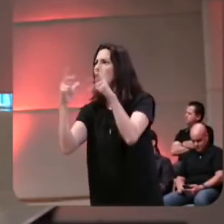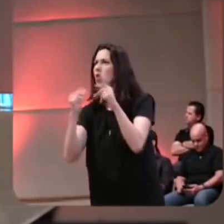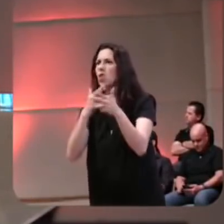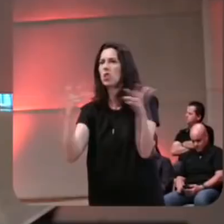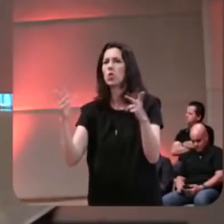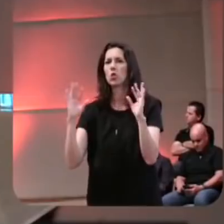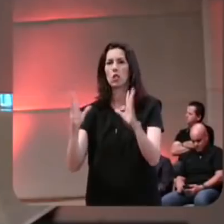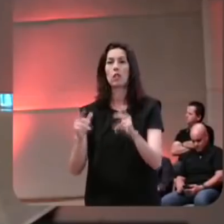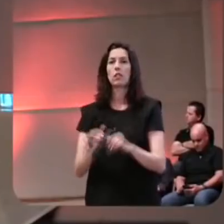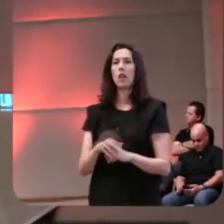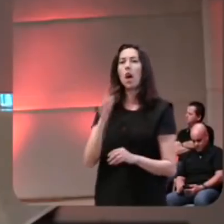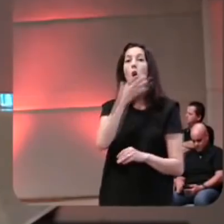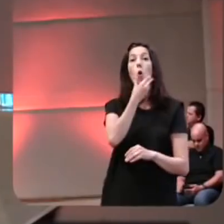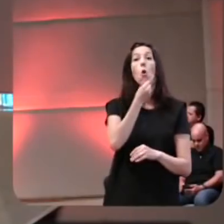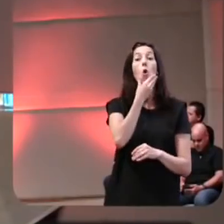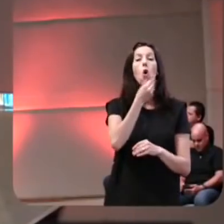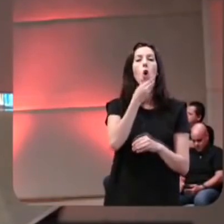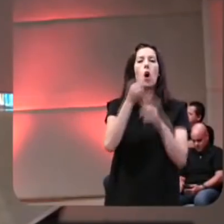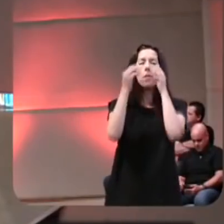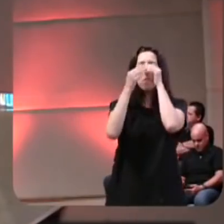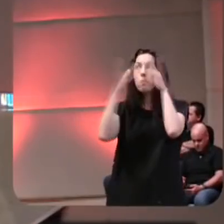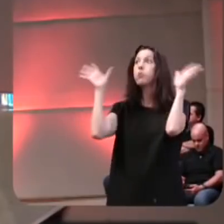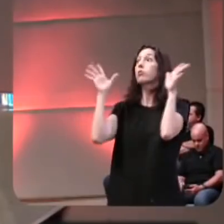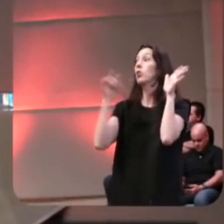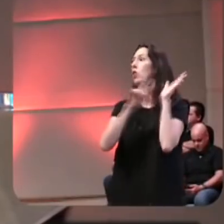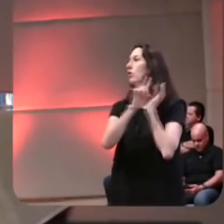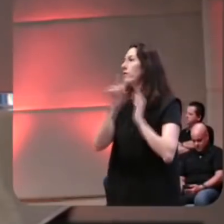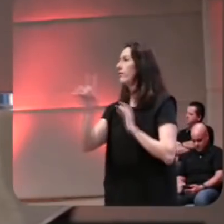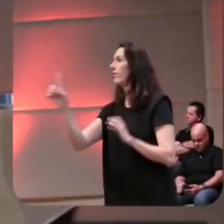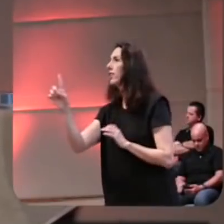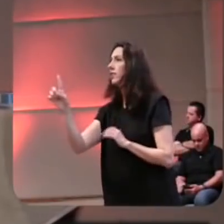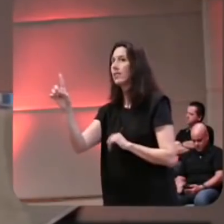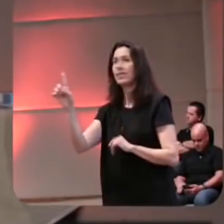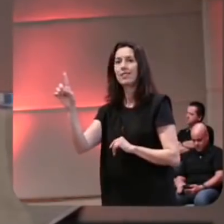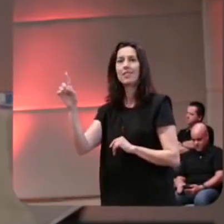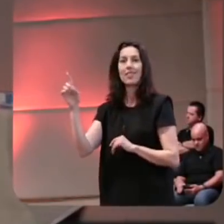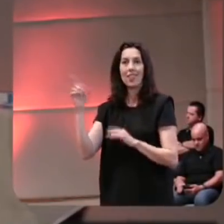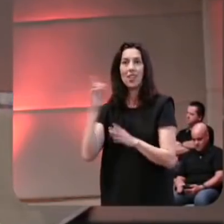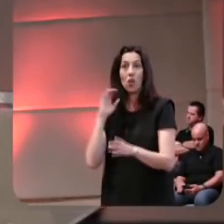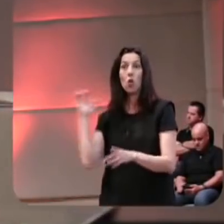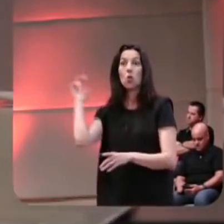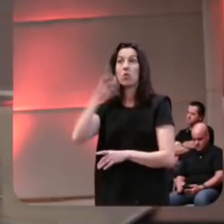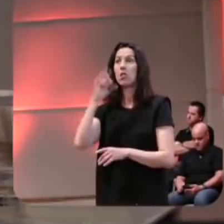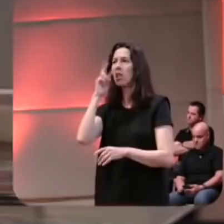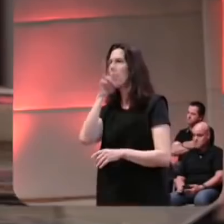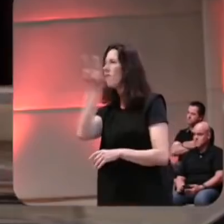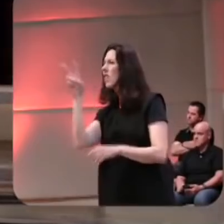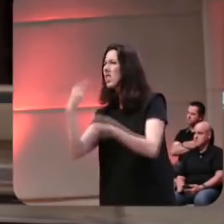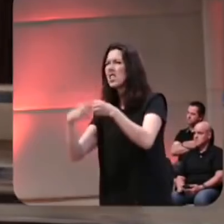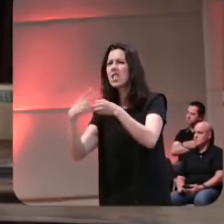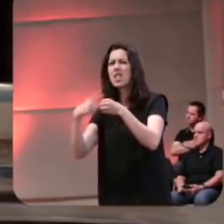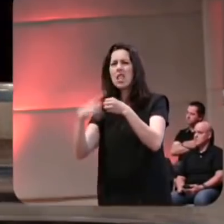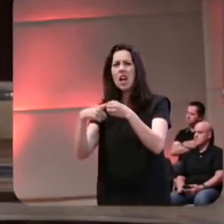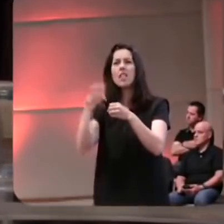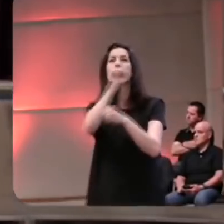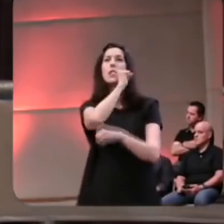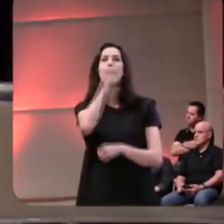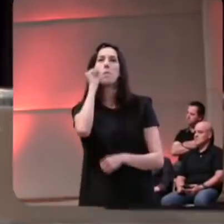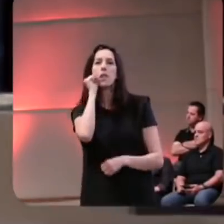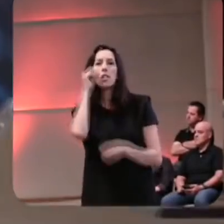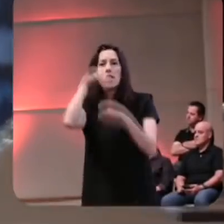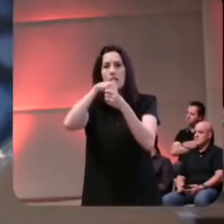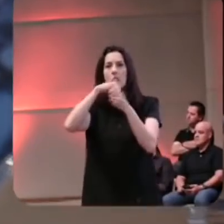sem enxergar, né? Isso é muito comum. Eu não sei, por exemplo, né? Mas às vezes acontece comigo